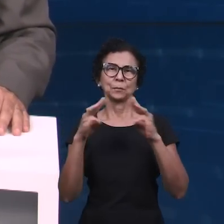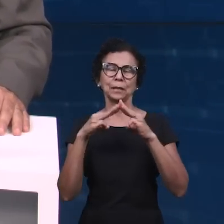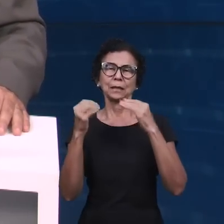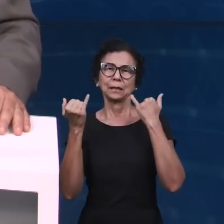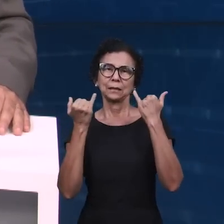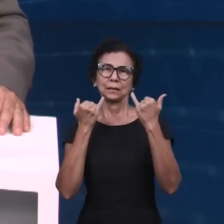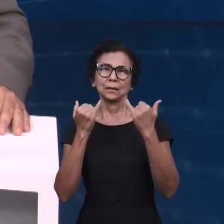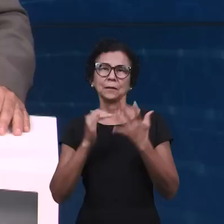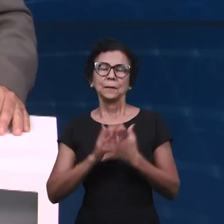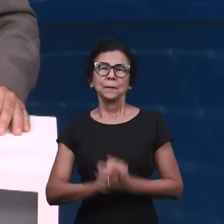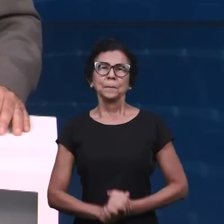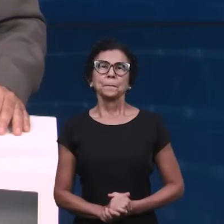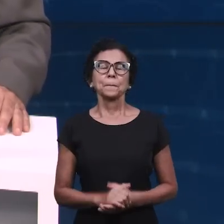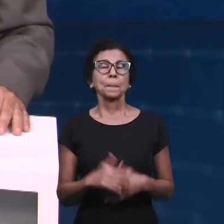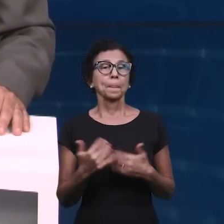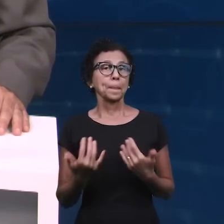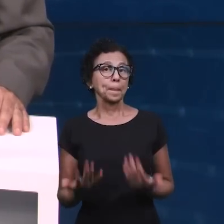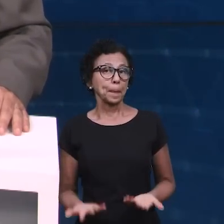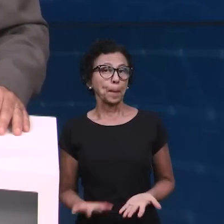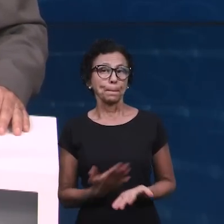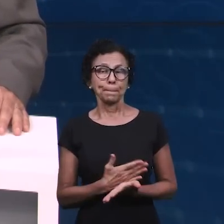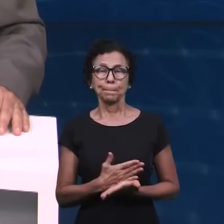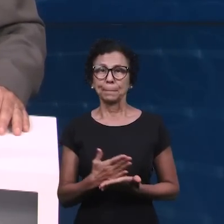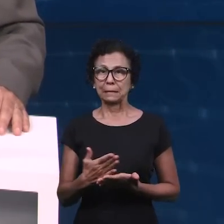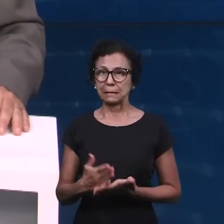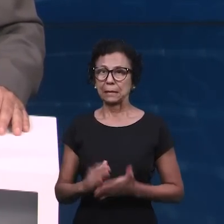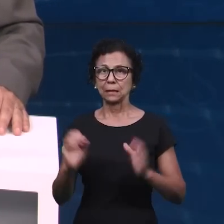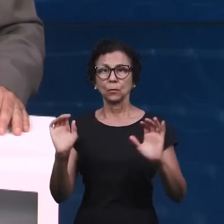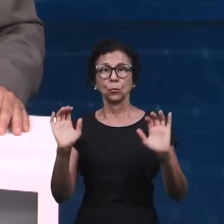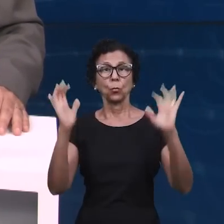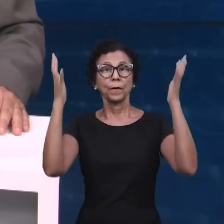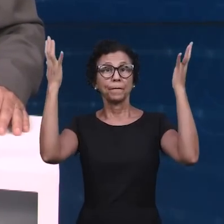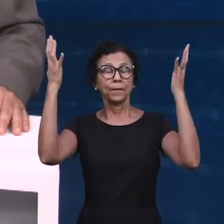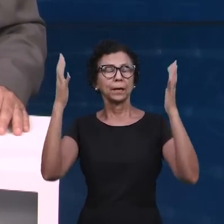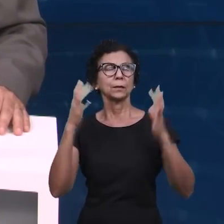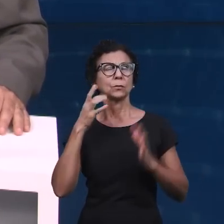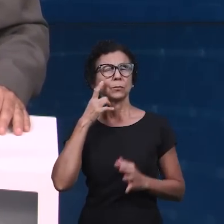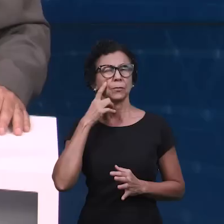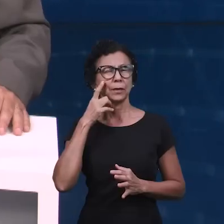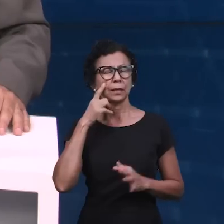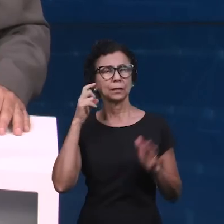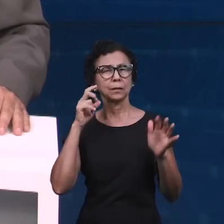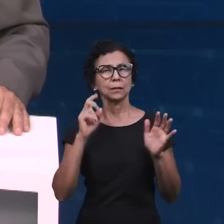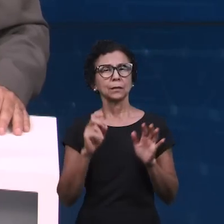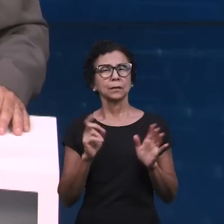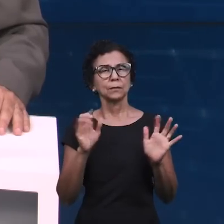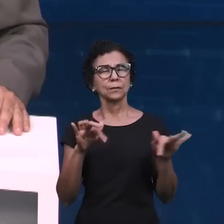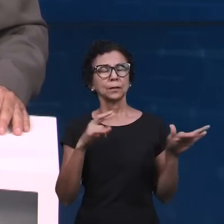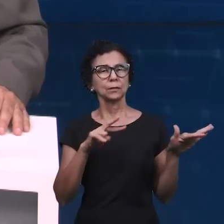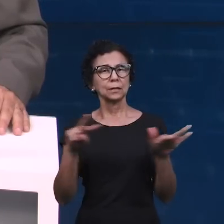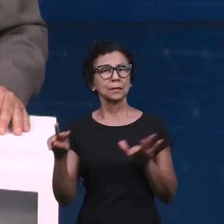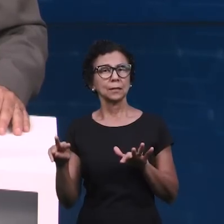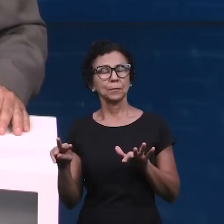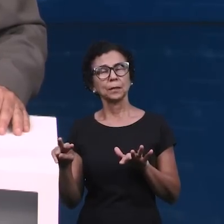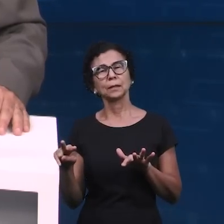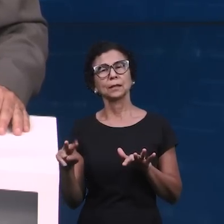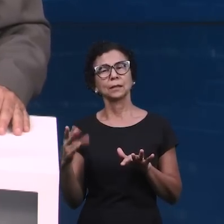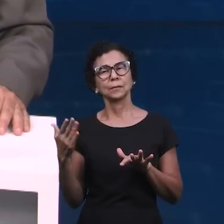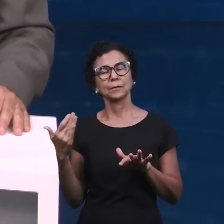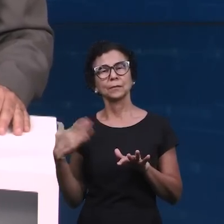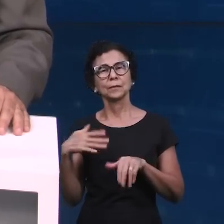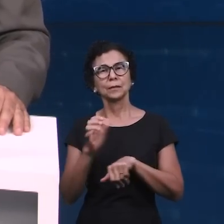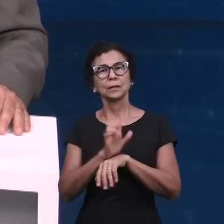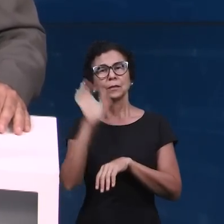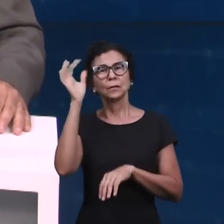no ar. E olha só, vamos começar falando sobre o evento que aconteceu no último final de semana no estado do Espírito Santo,